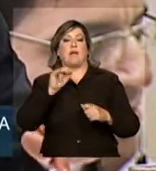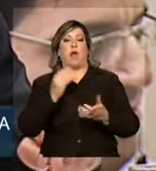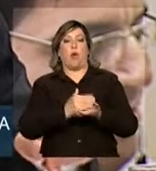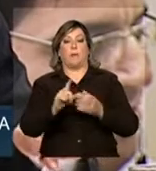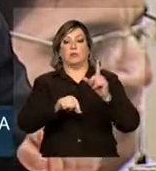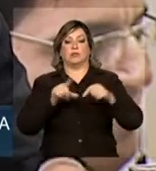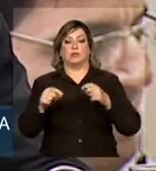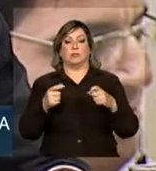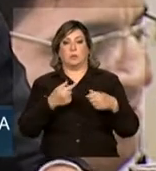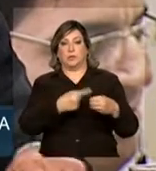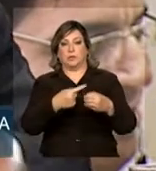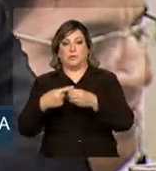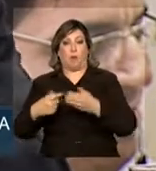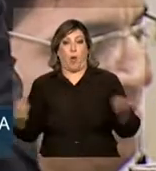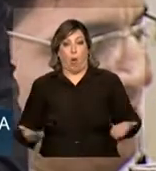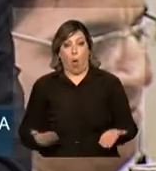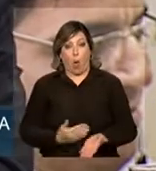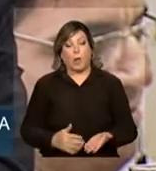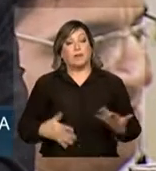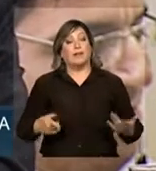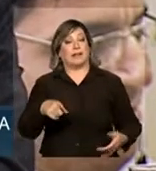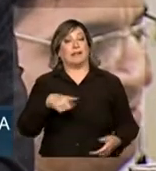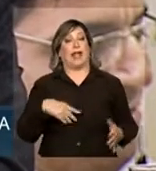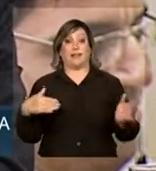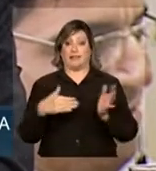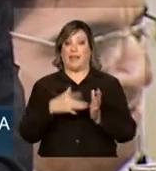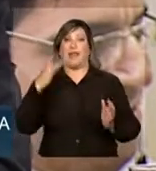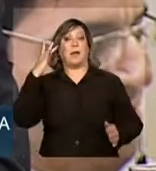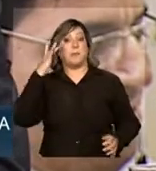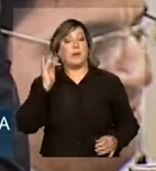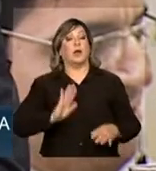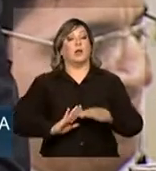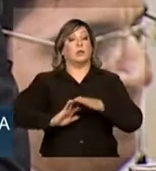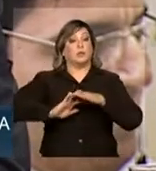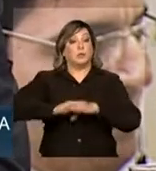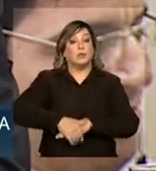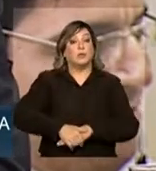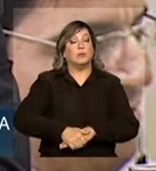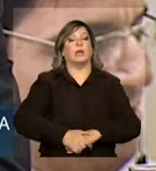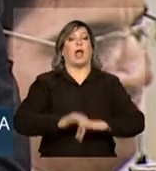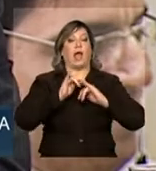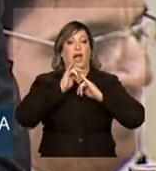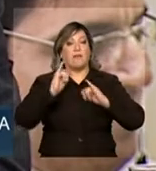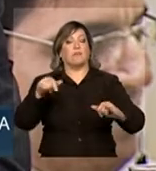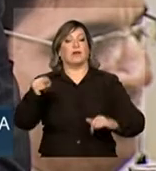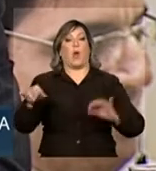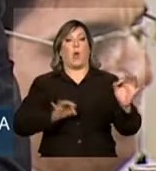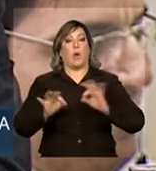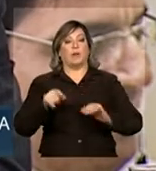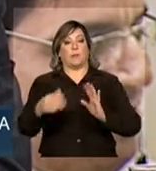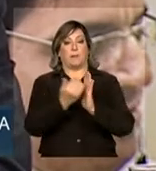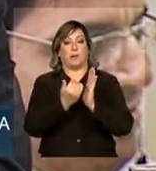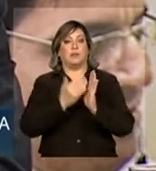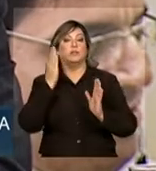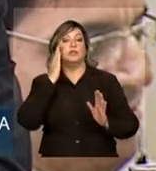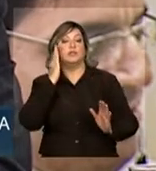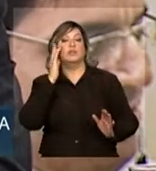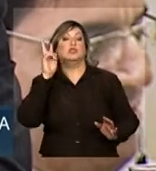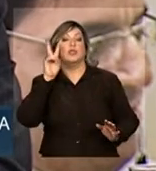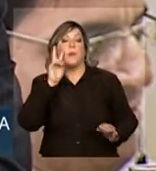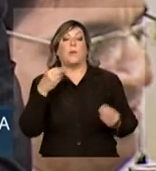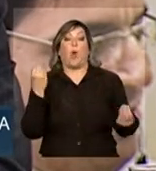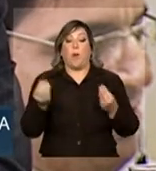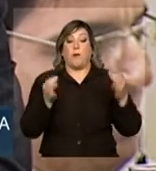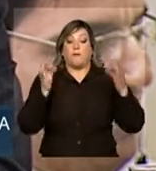municípios a partir de hoje eles têm até amanhã à noite para notificar a coordenação do programa sobre a confirmação